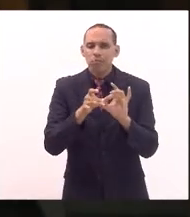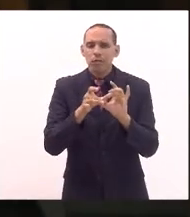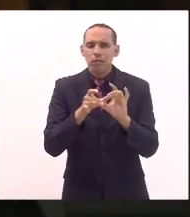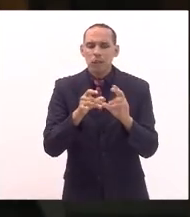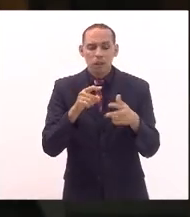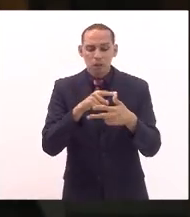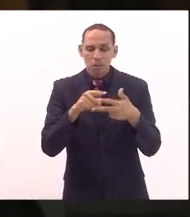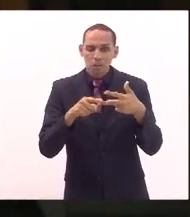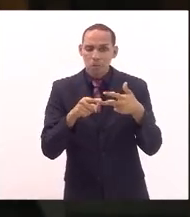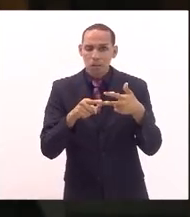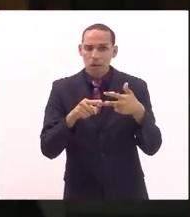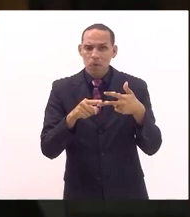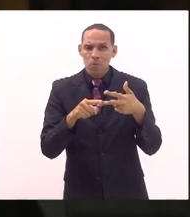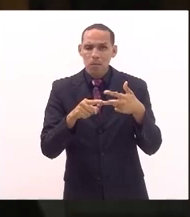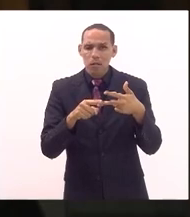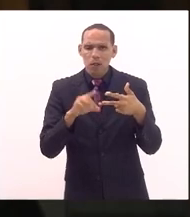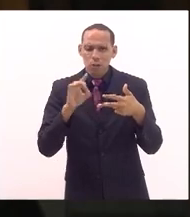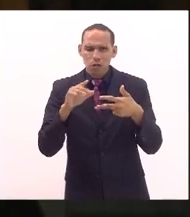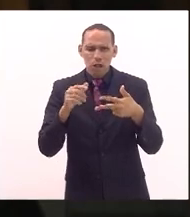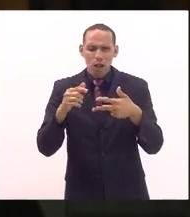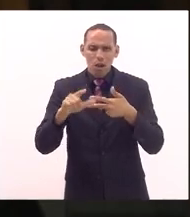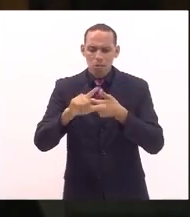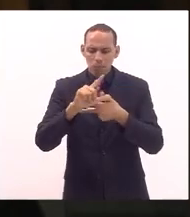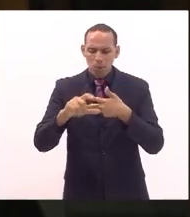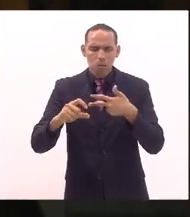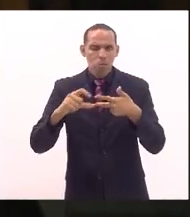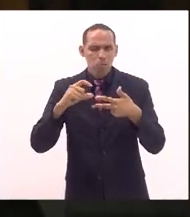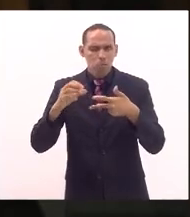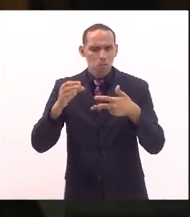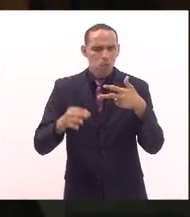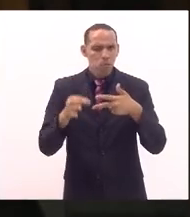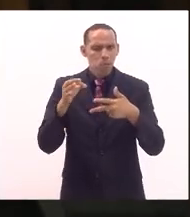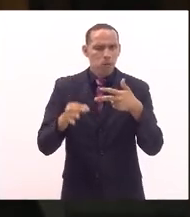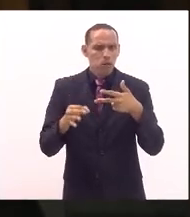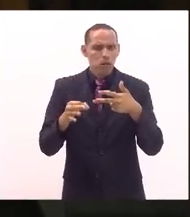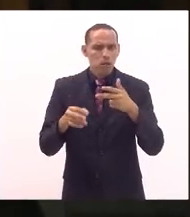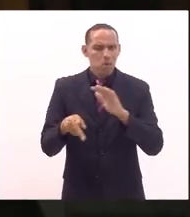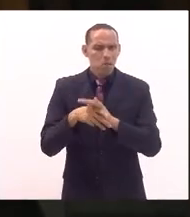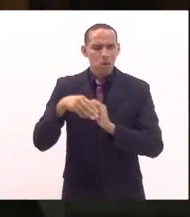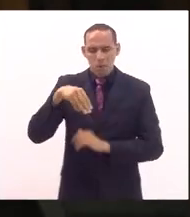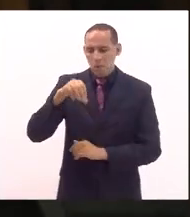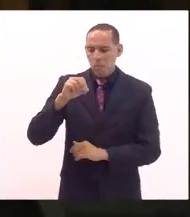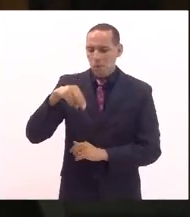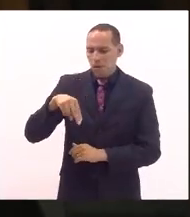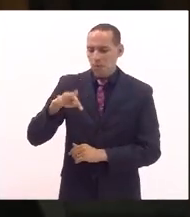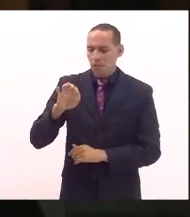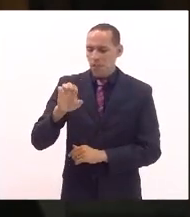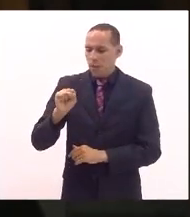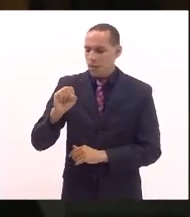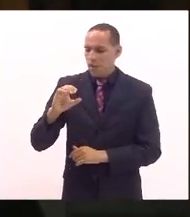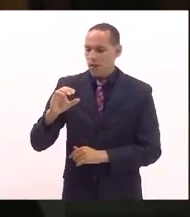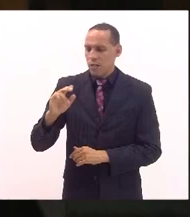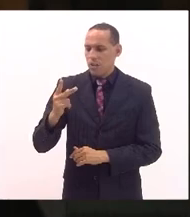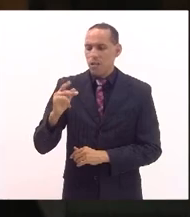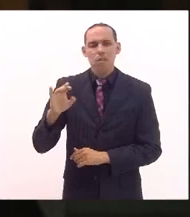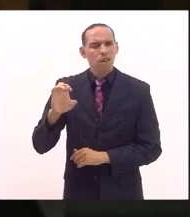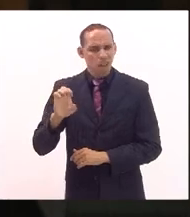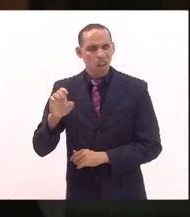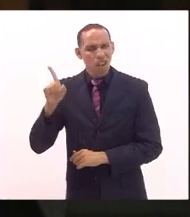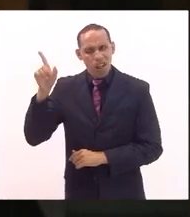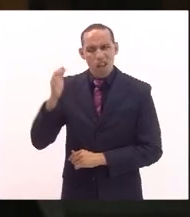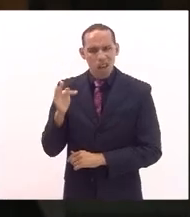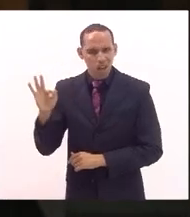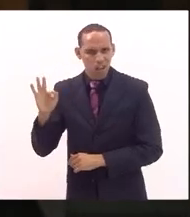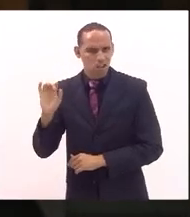somente a Trindade definida por Montesquieu lá na França no